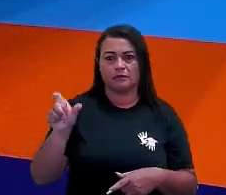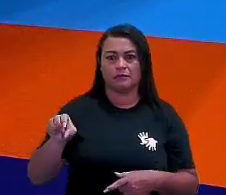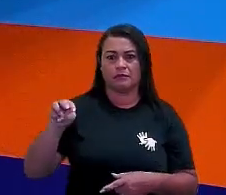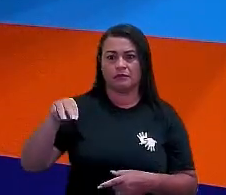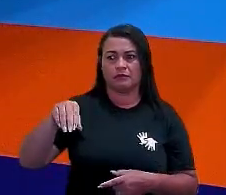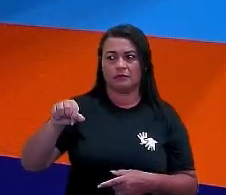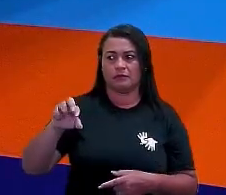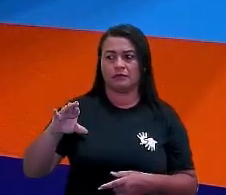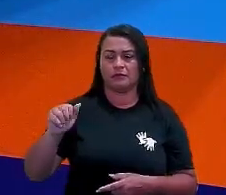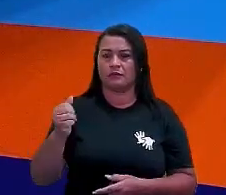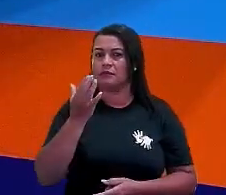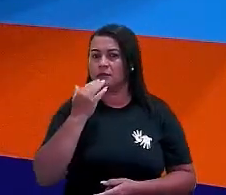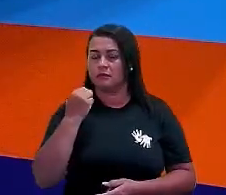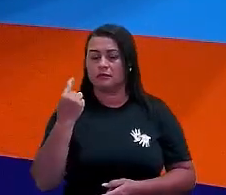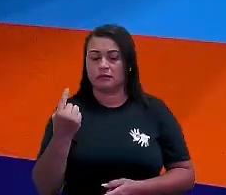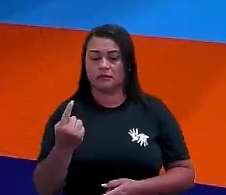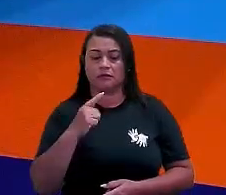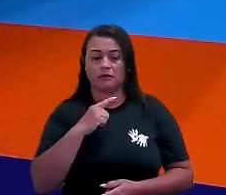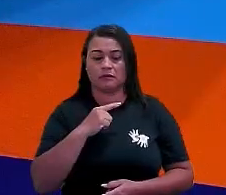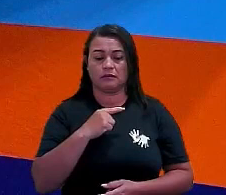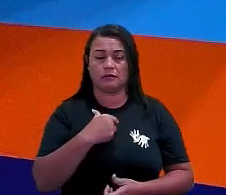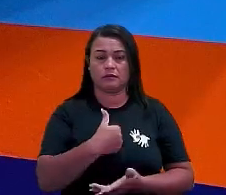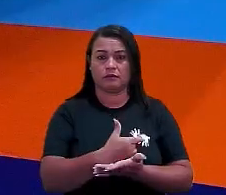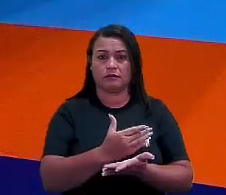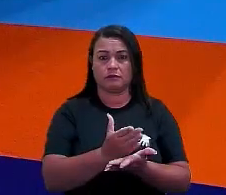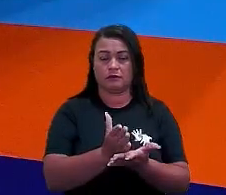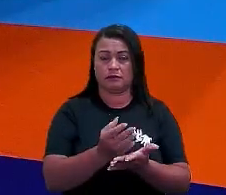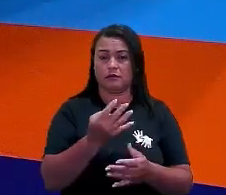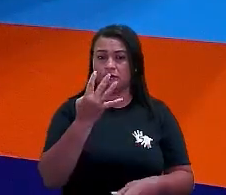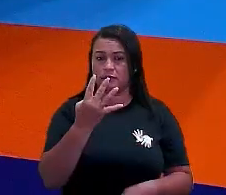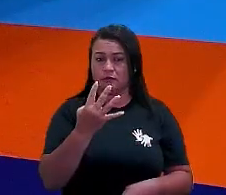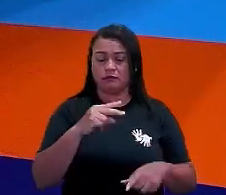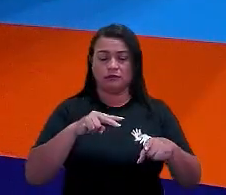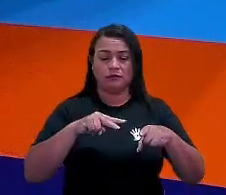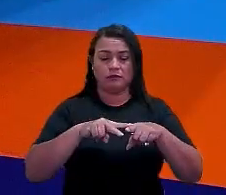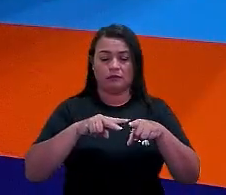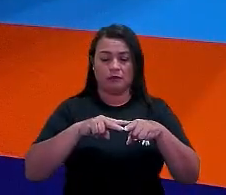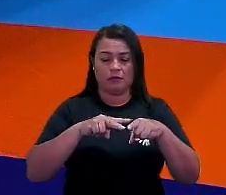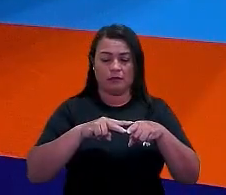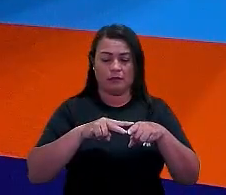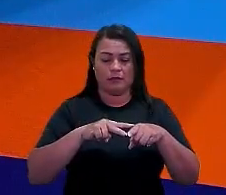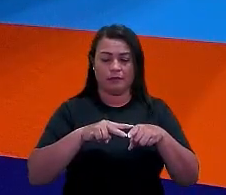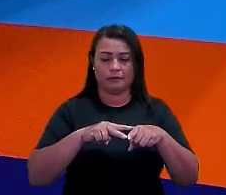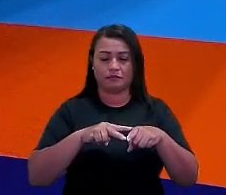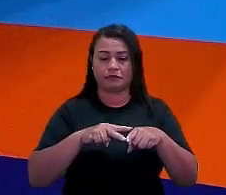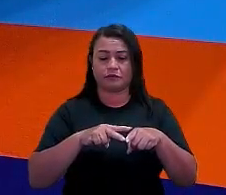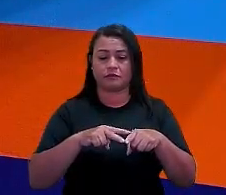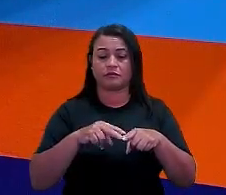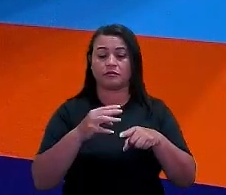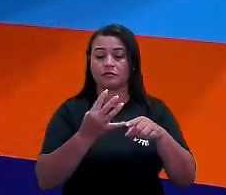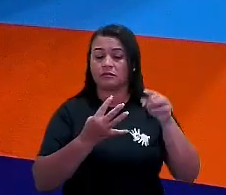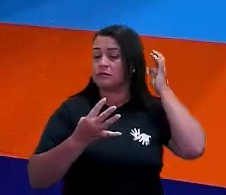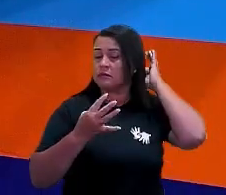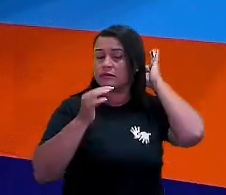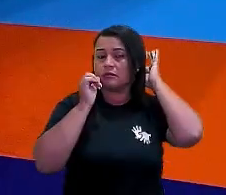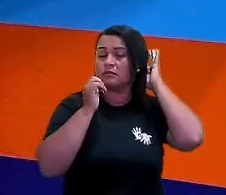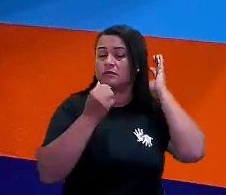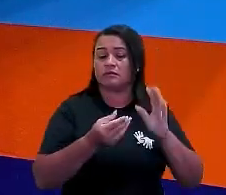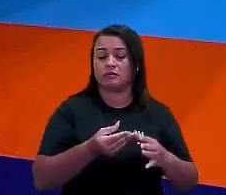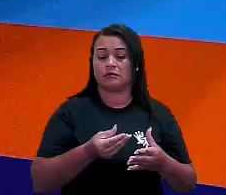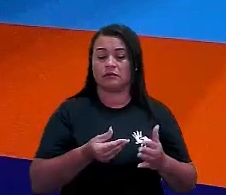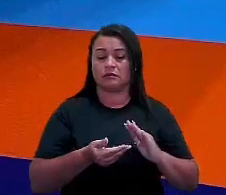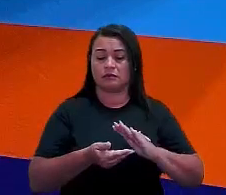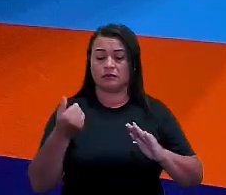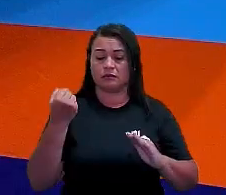uma pizza de 4 fatias. Ó, 1, 2, 3, 4. Dessas 4 aqui, ela comeu uma,